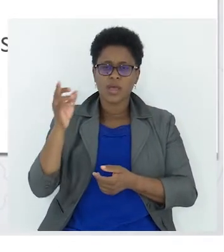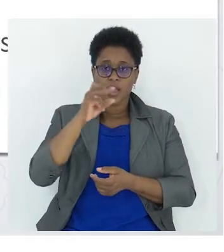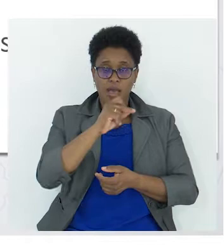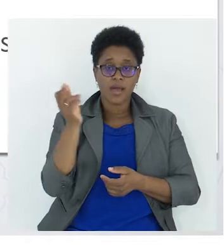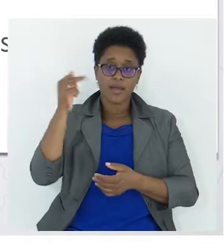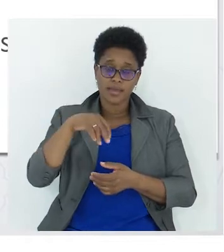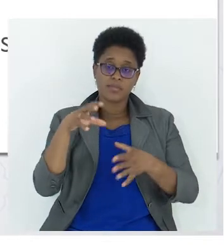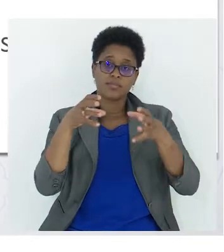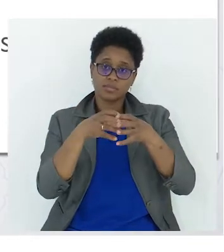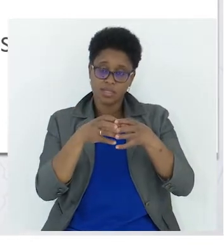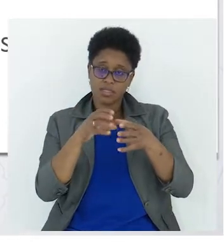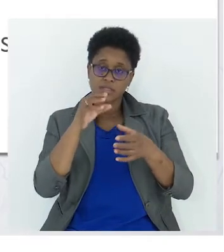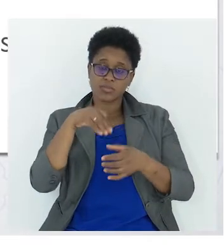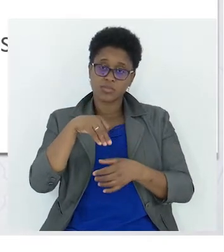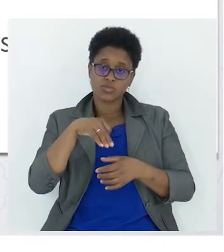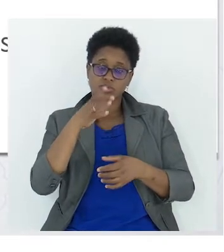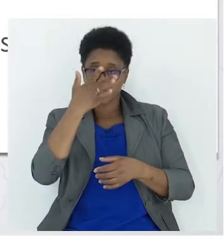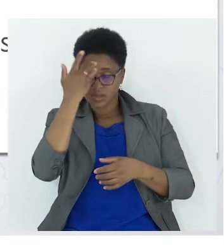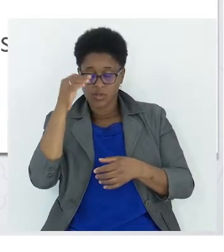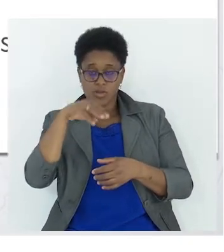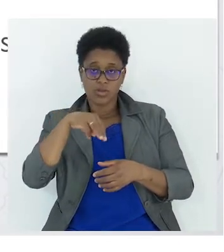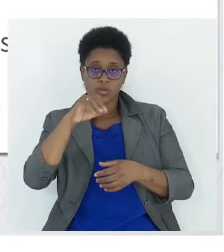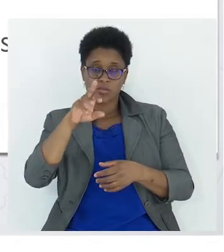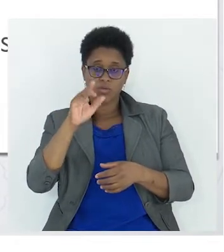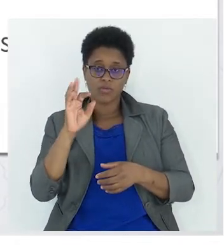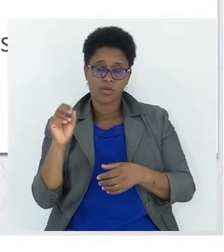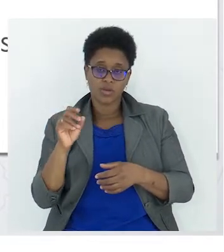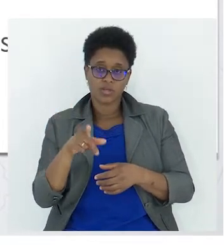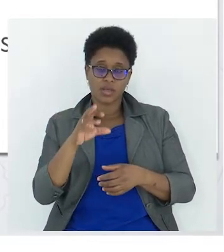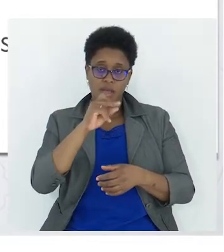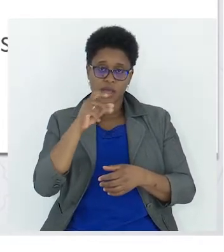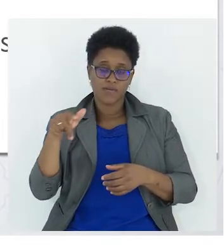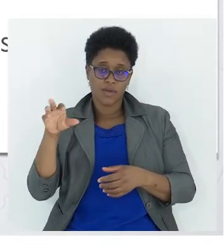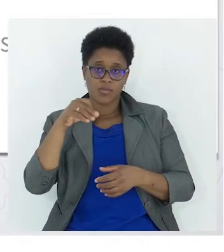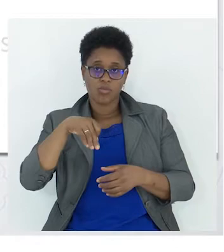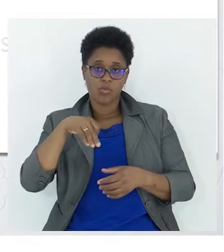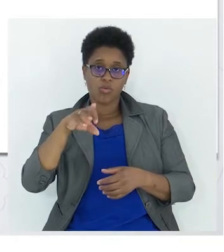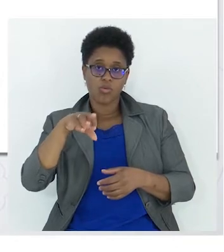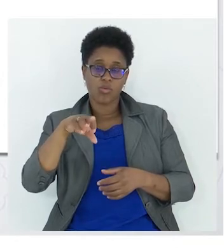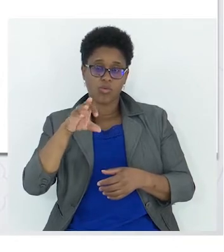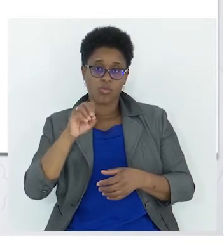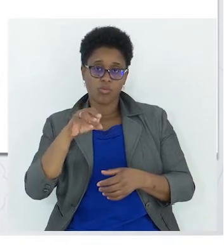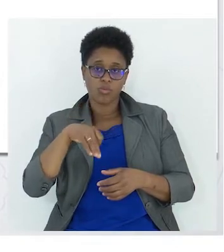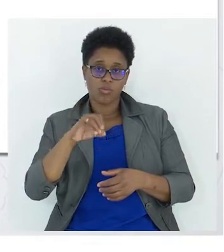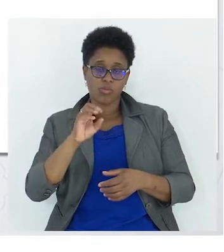das preposições simples. Então, morfologicamente, A vai para a preposição simples.